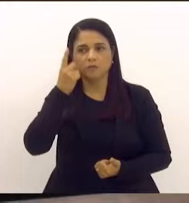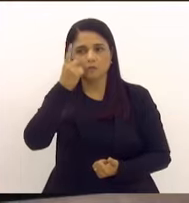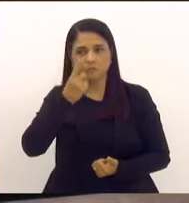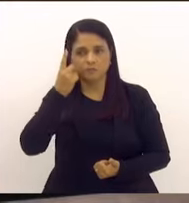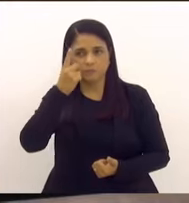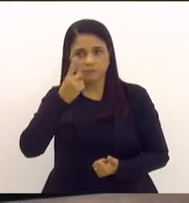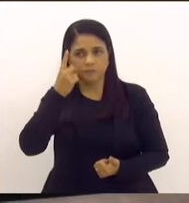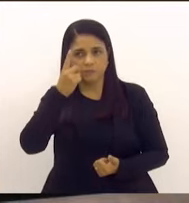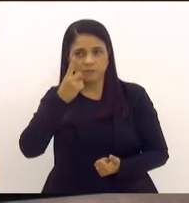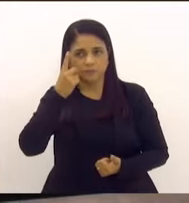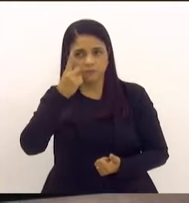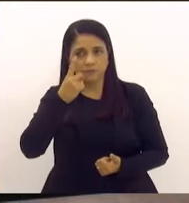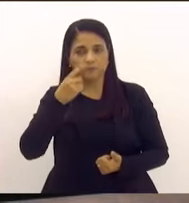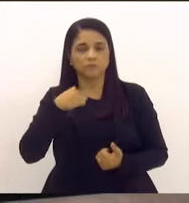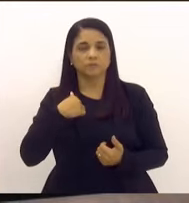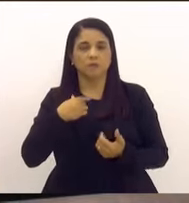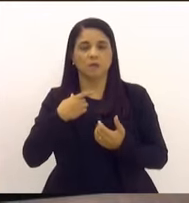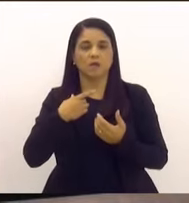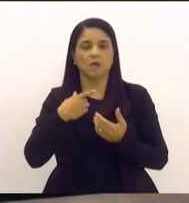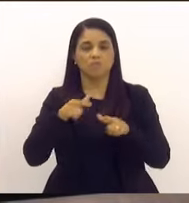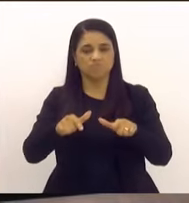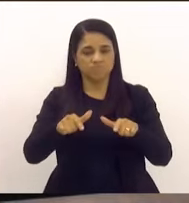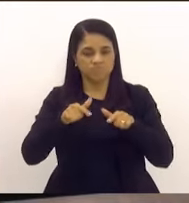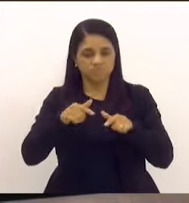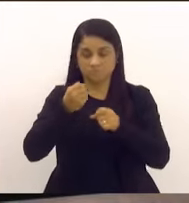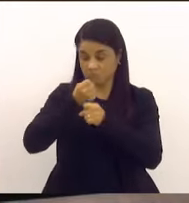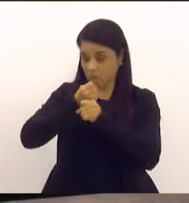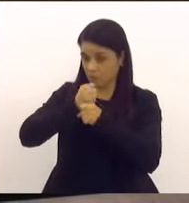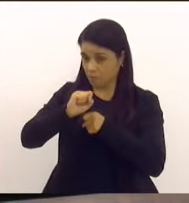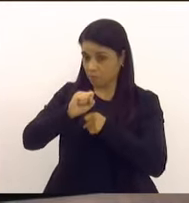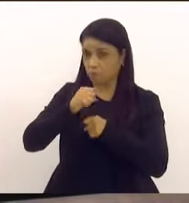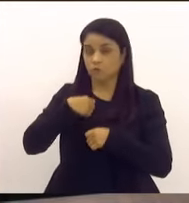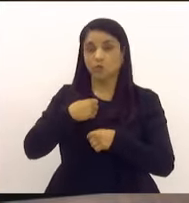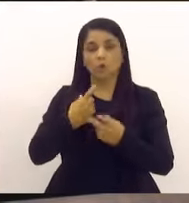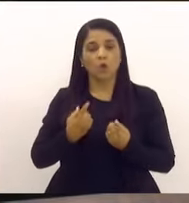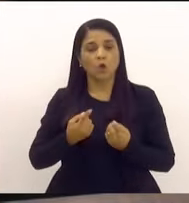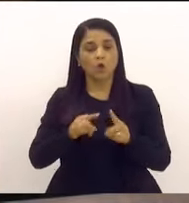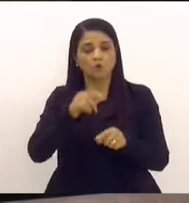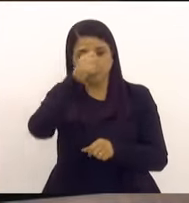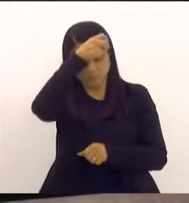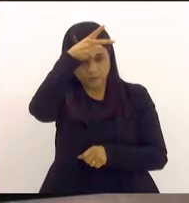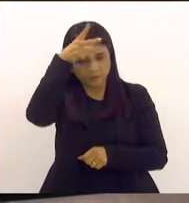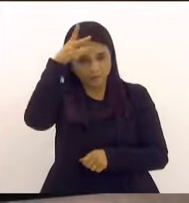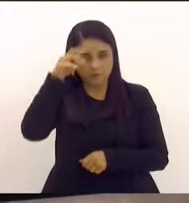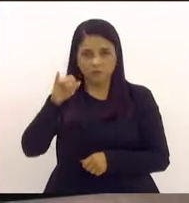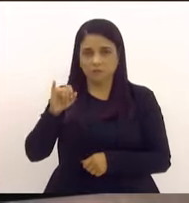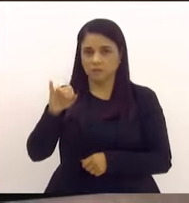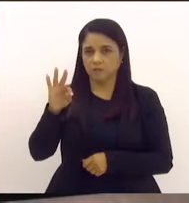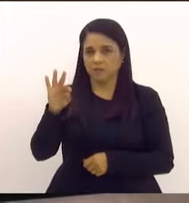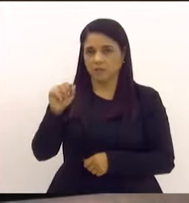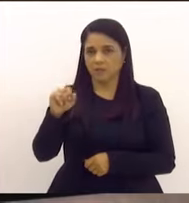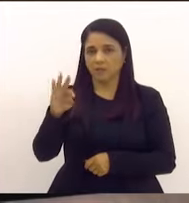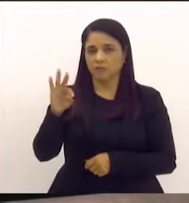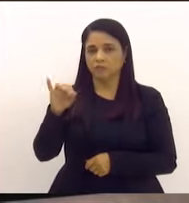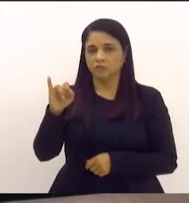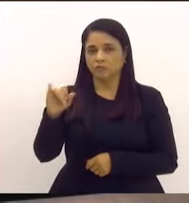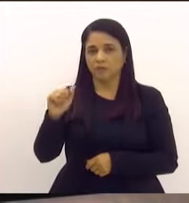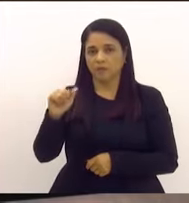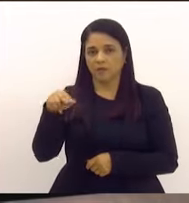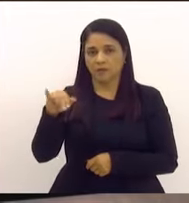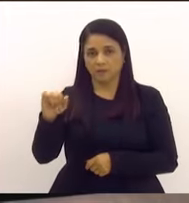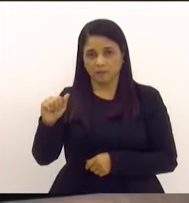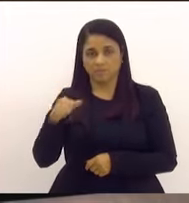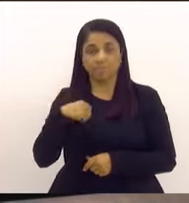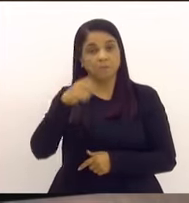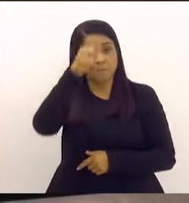Em relação à moção de repúdio que eu estou apresentando, contra o prefeito de Itatiaia, Irineu Nogueira.